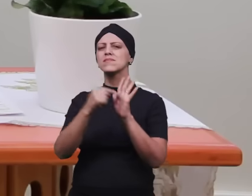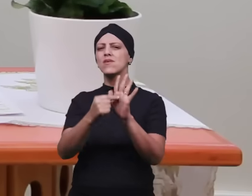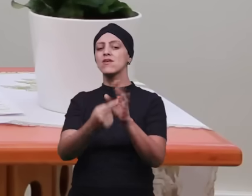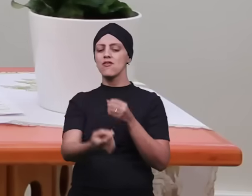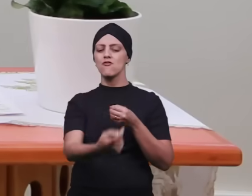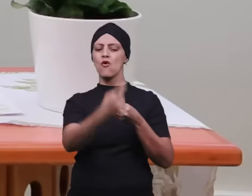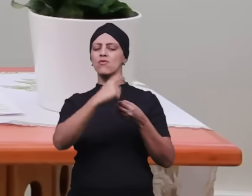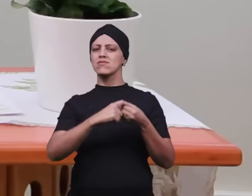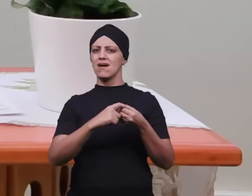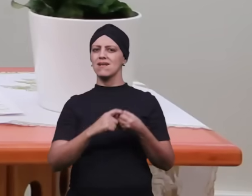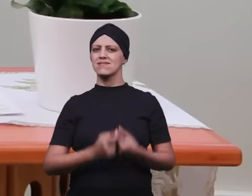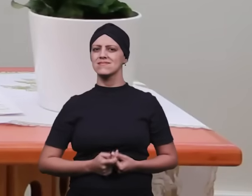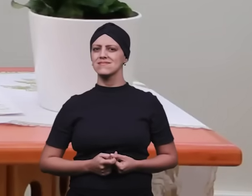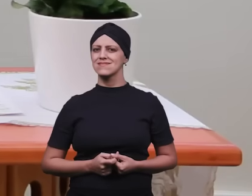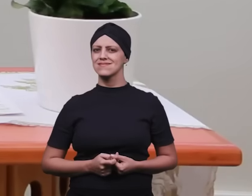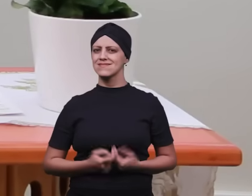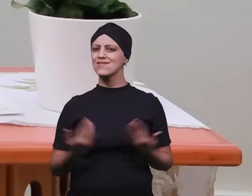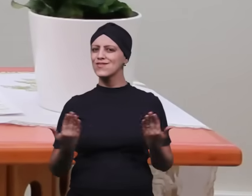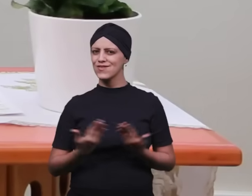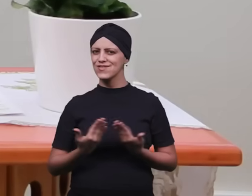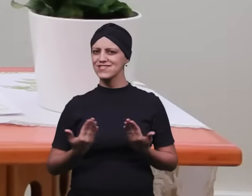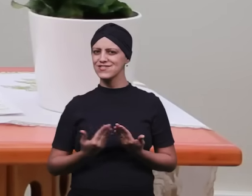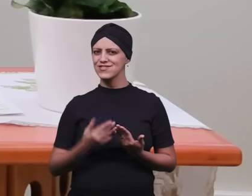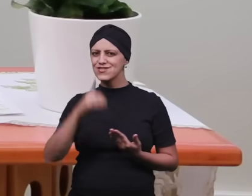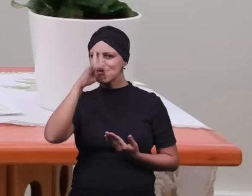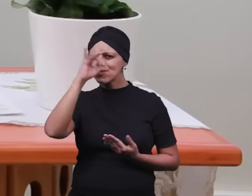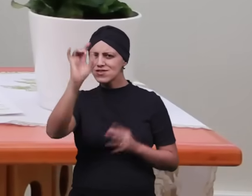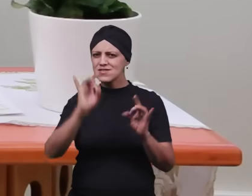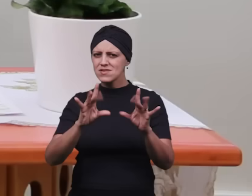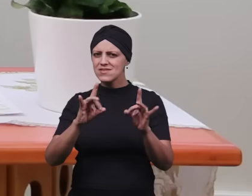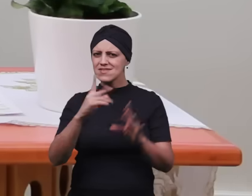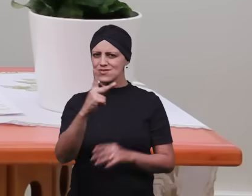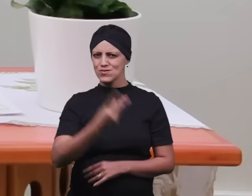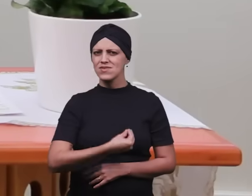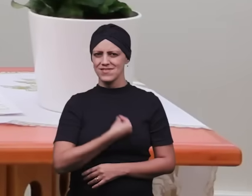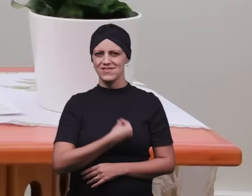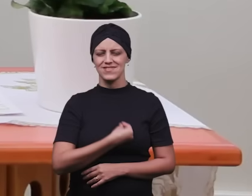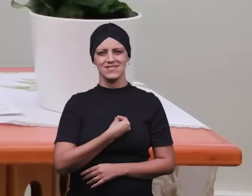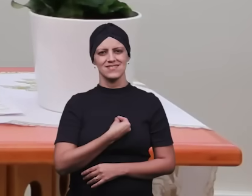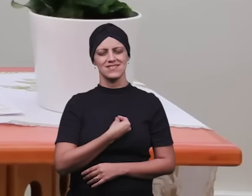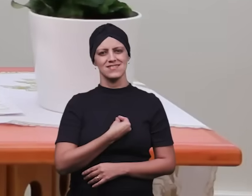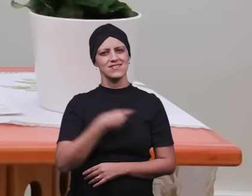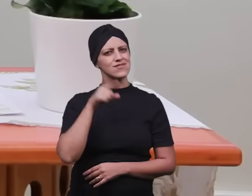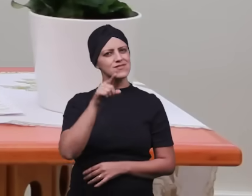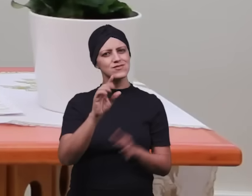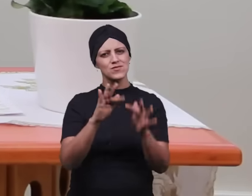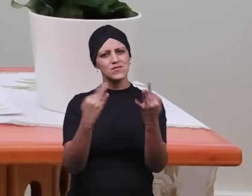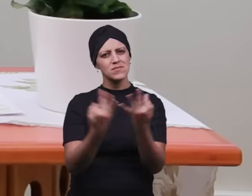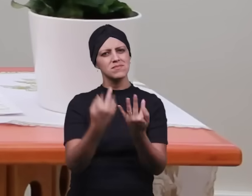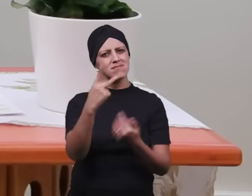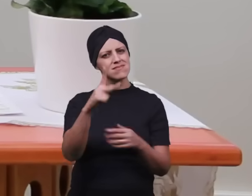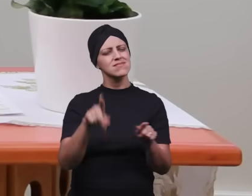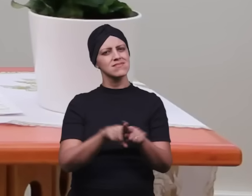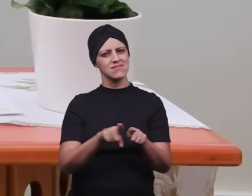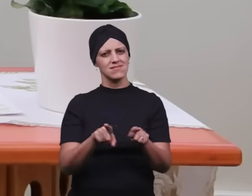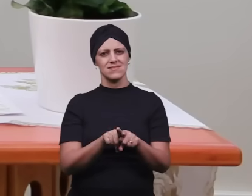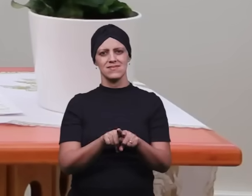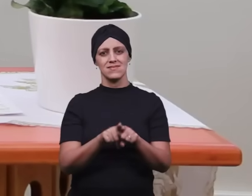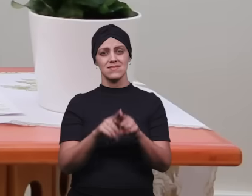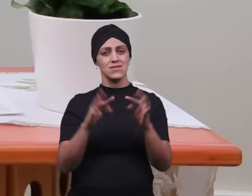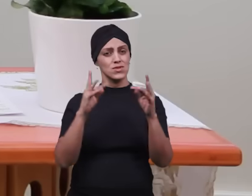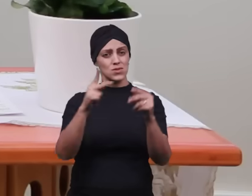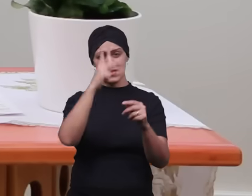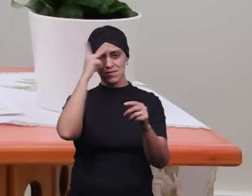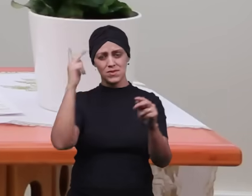tornarão a vir. Que hoje seja esse dia na sua vida, sua, da sua família e de todos que